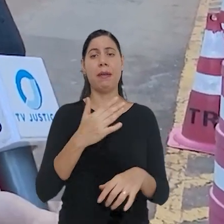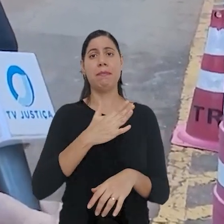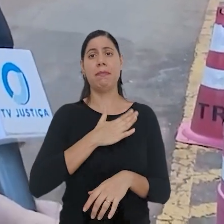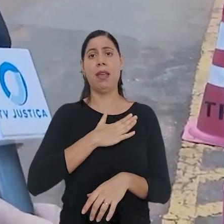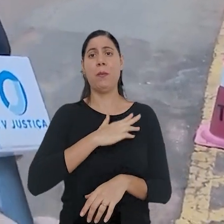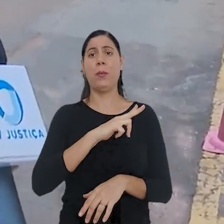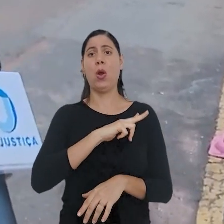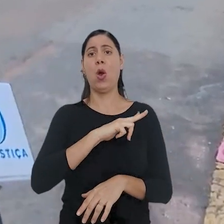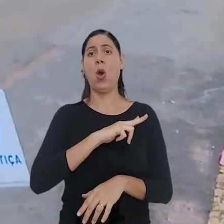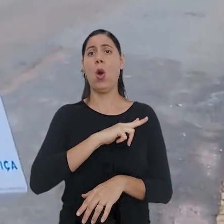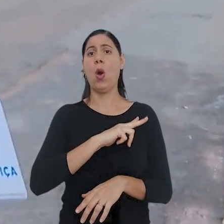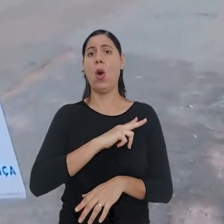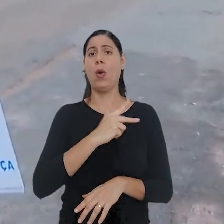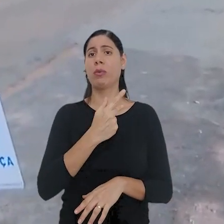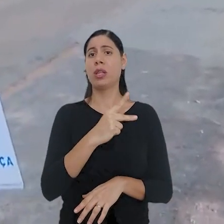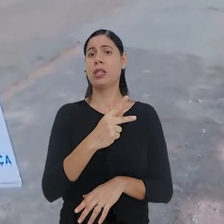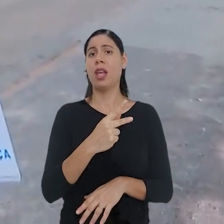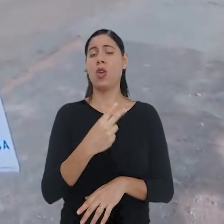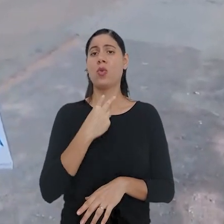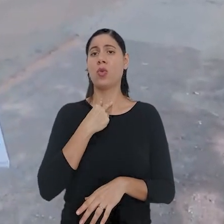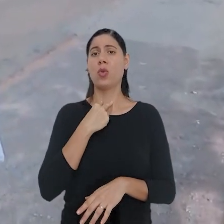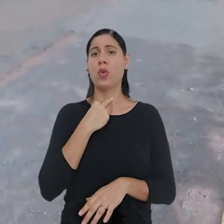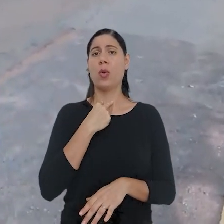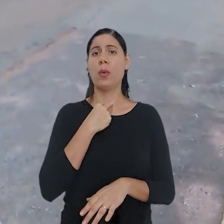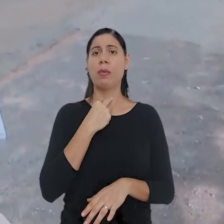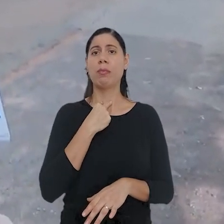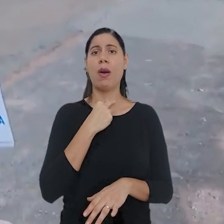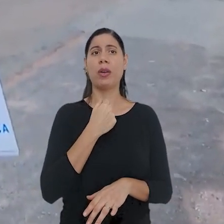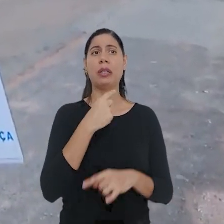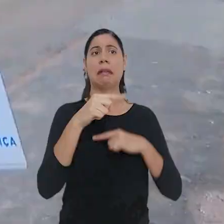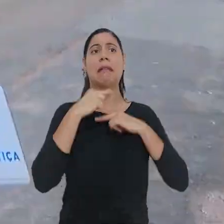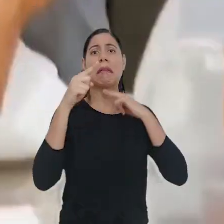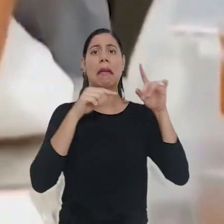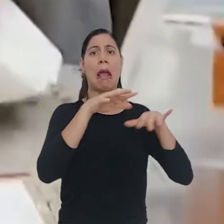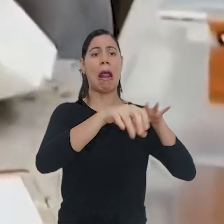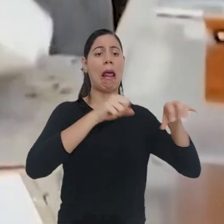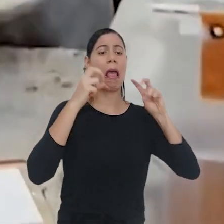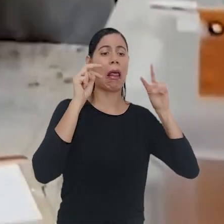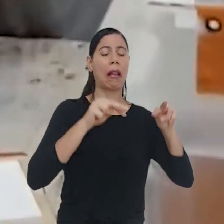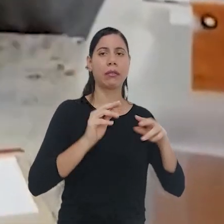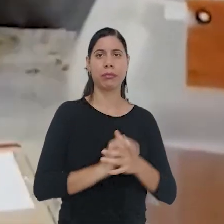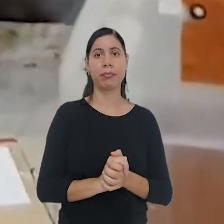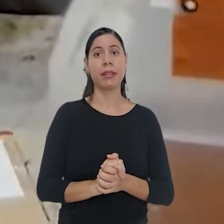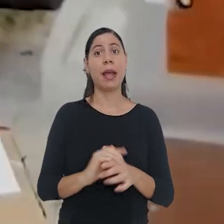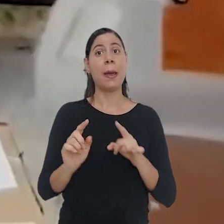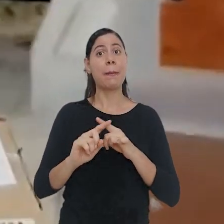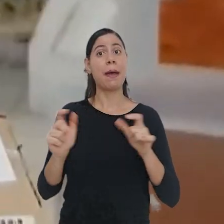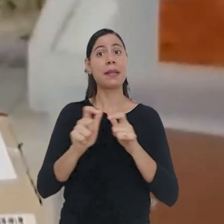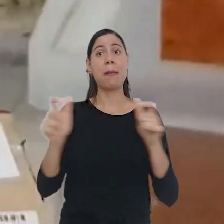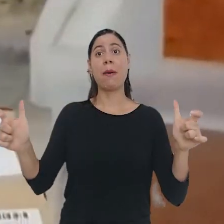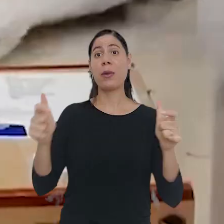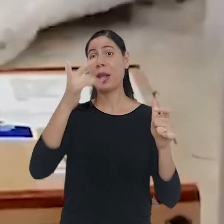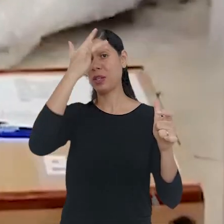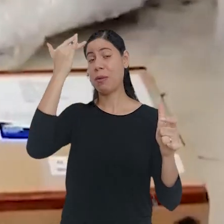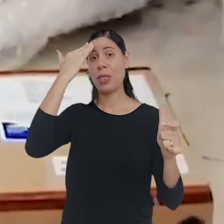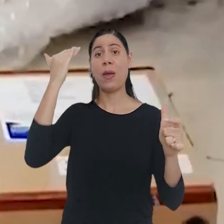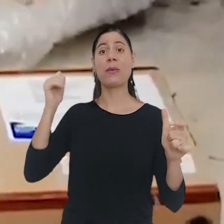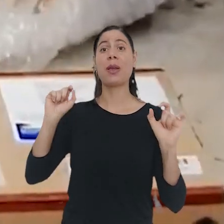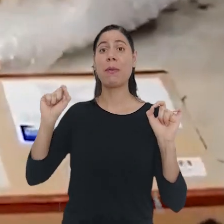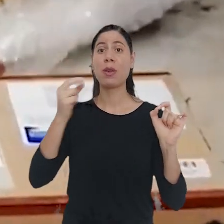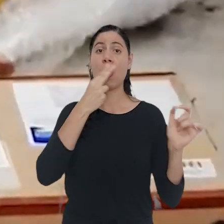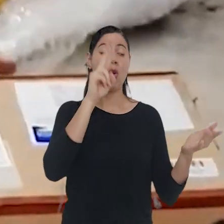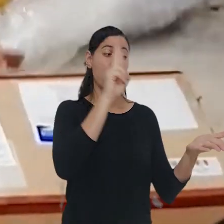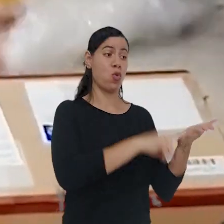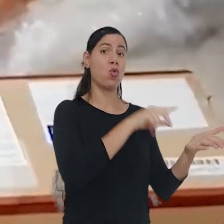seu, não deve pertencer a mais ninguém. Mas o que muita gente não sabe é que os